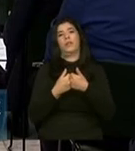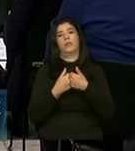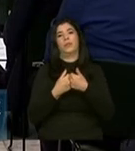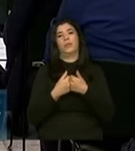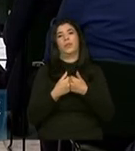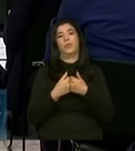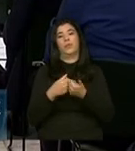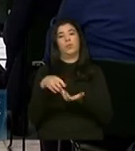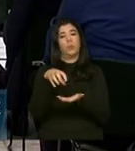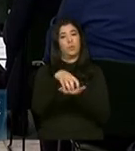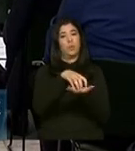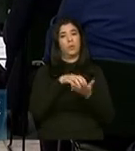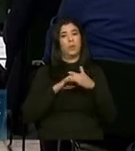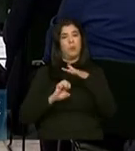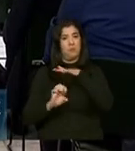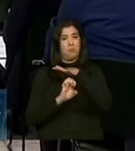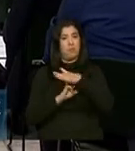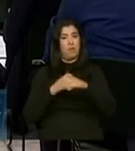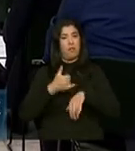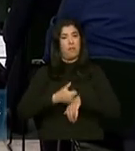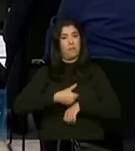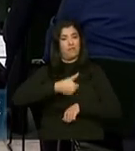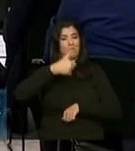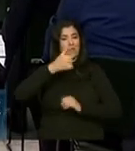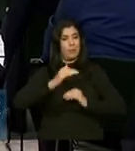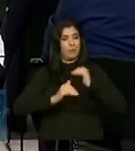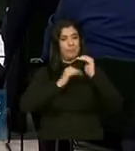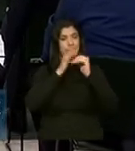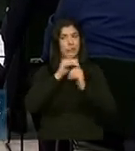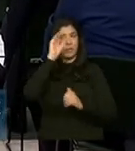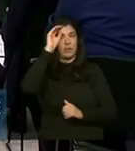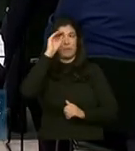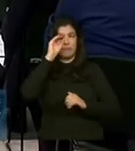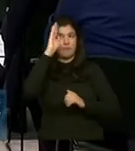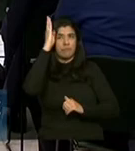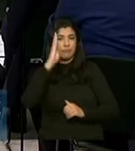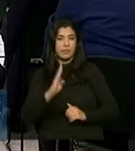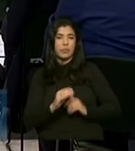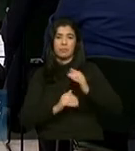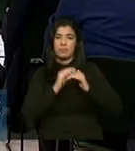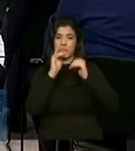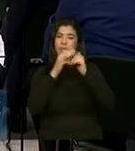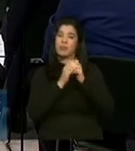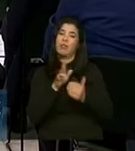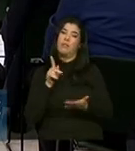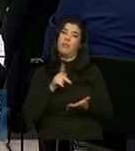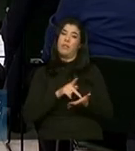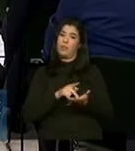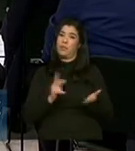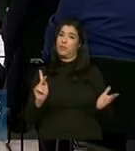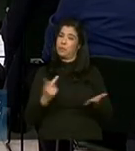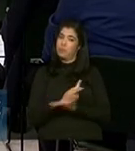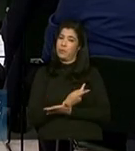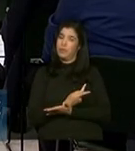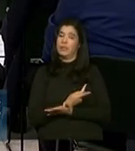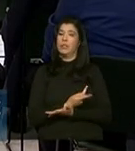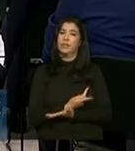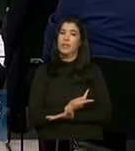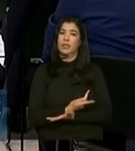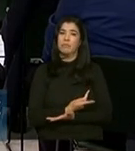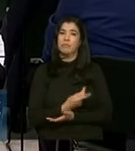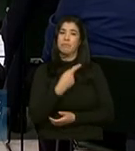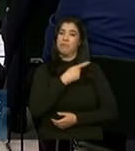para garantir as condições para o melhor desenvolvimento do país. É claro que nesse momento em que a